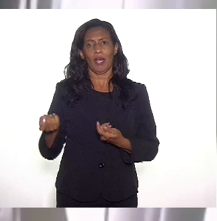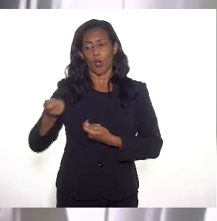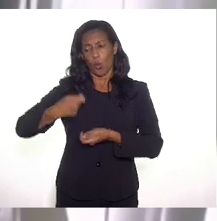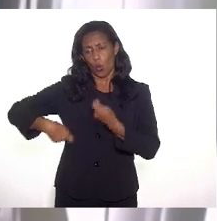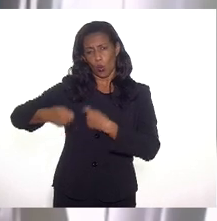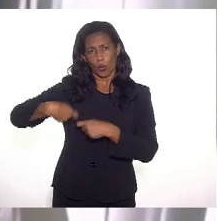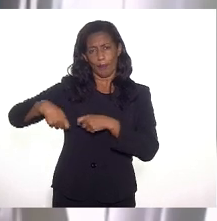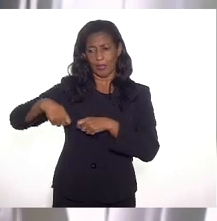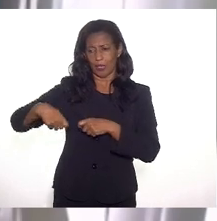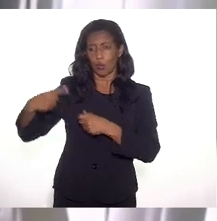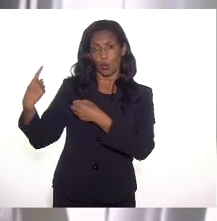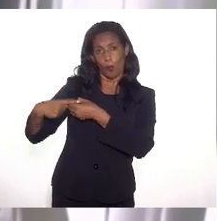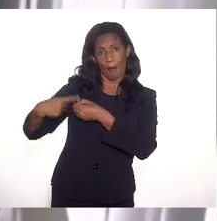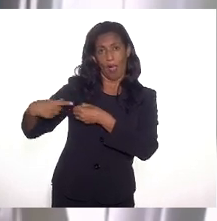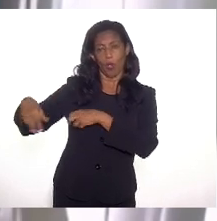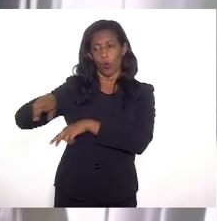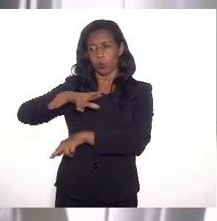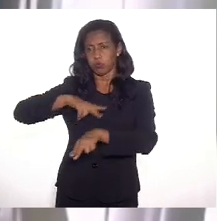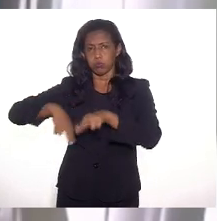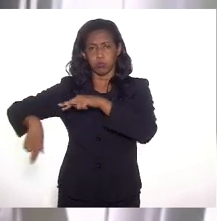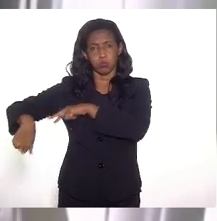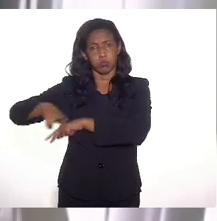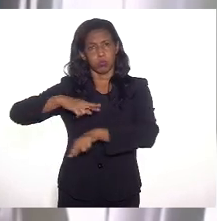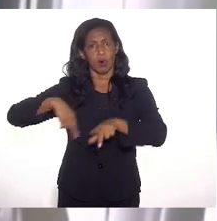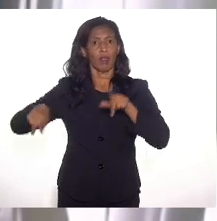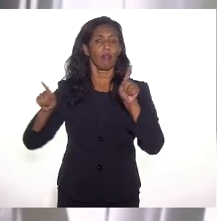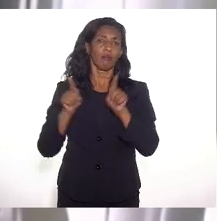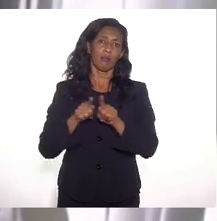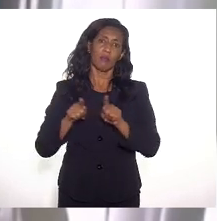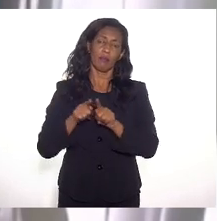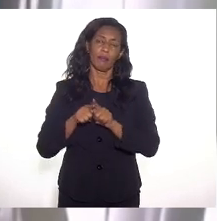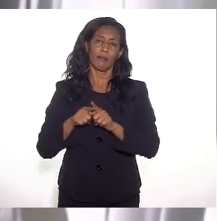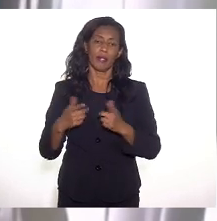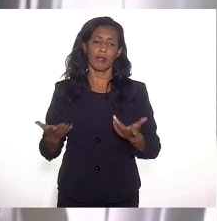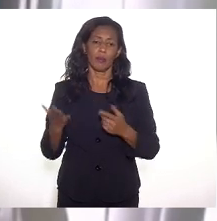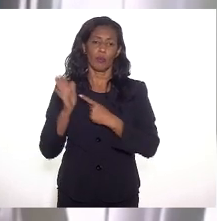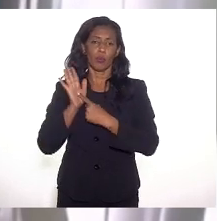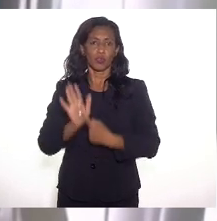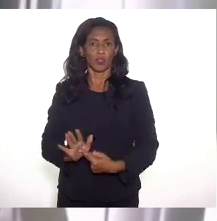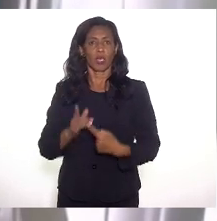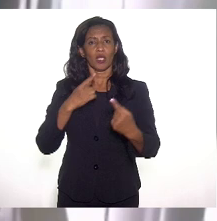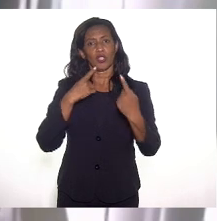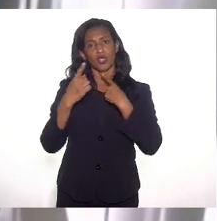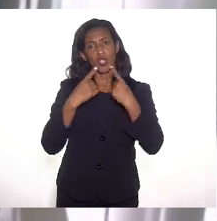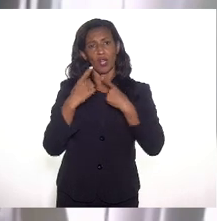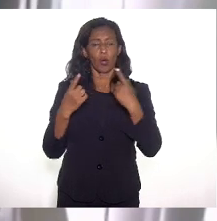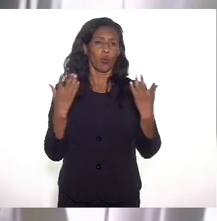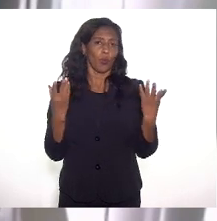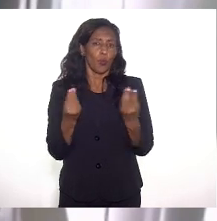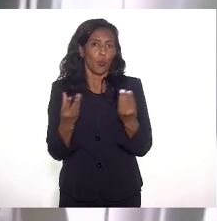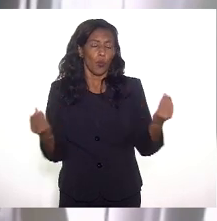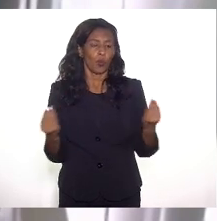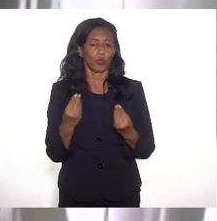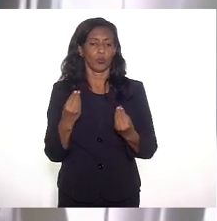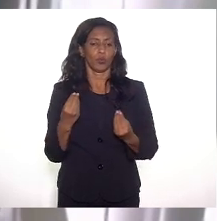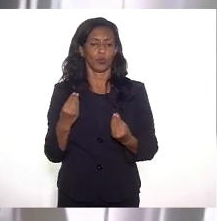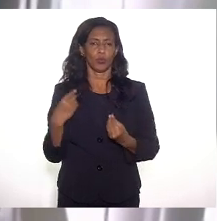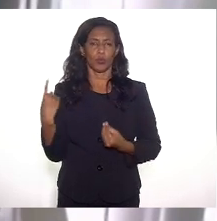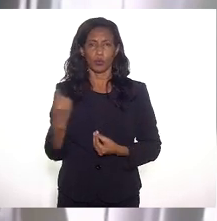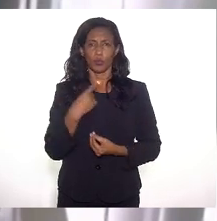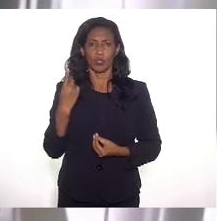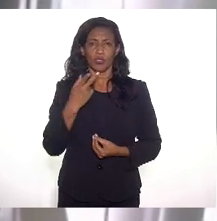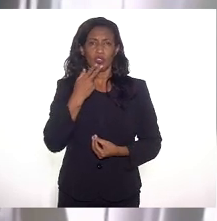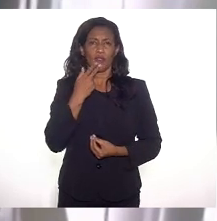local, a economia do bairro, enfim, sem contar que são estabelecimentos que dialogam muito com aquilo que a gente poderia chamar, André, da